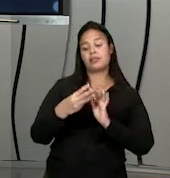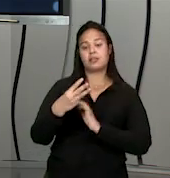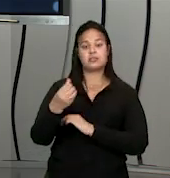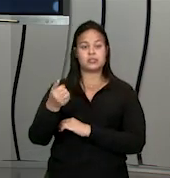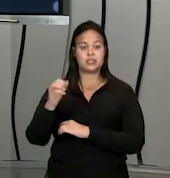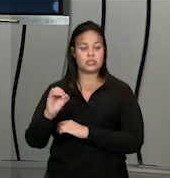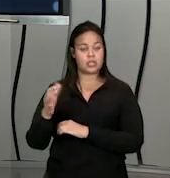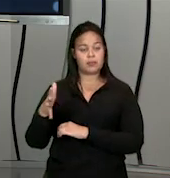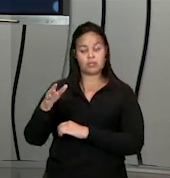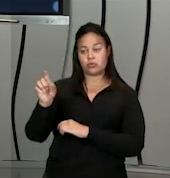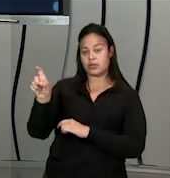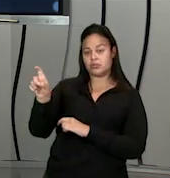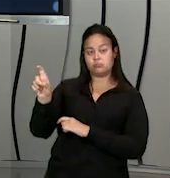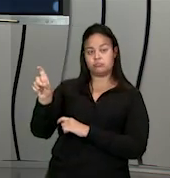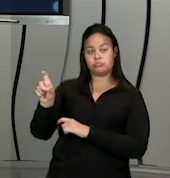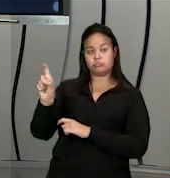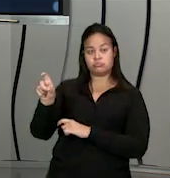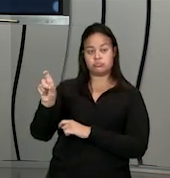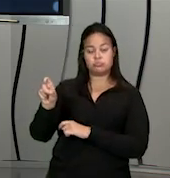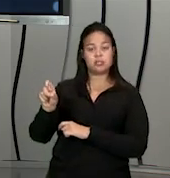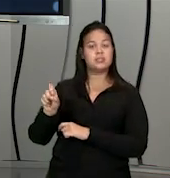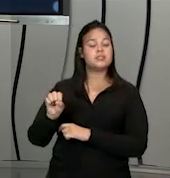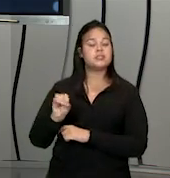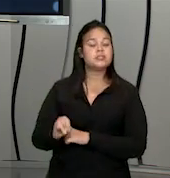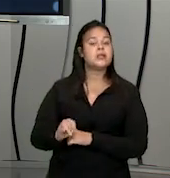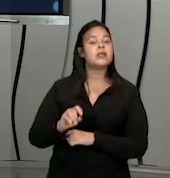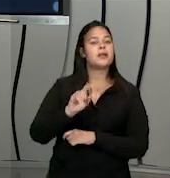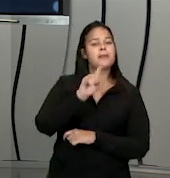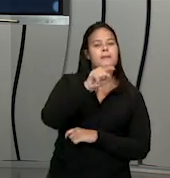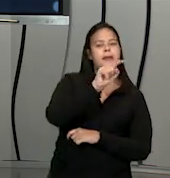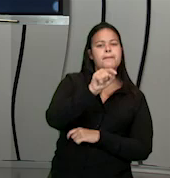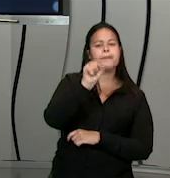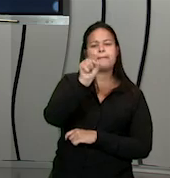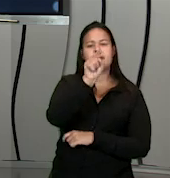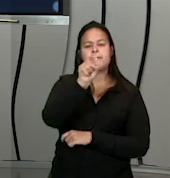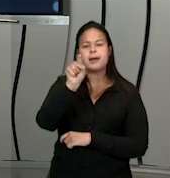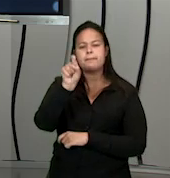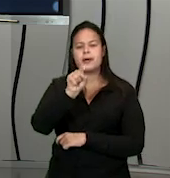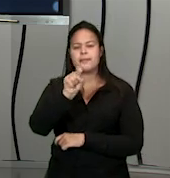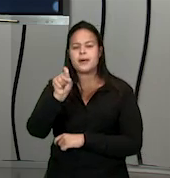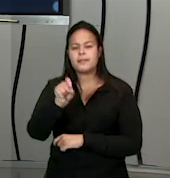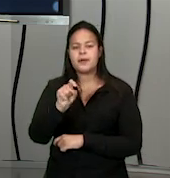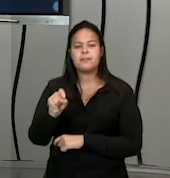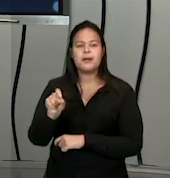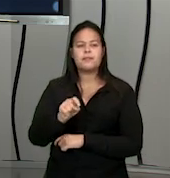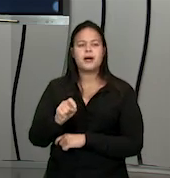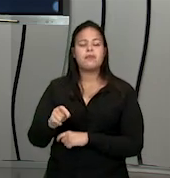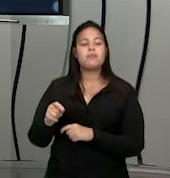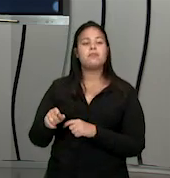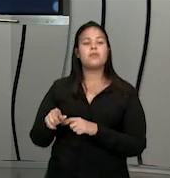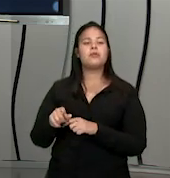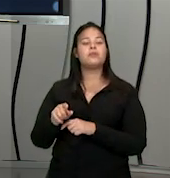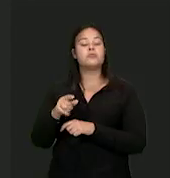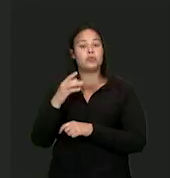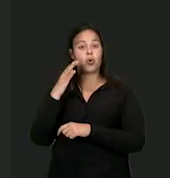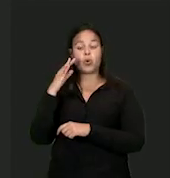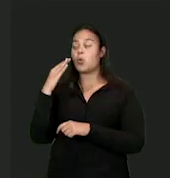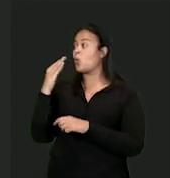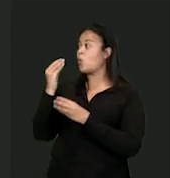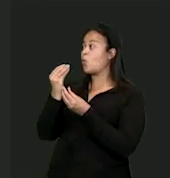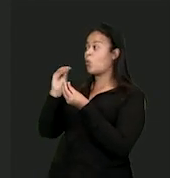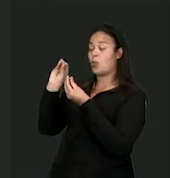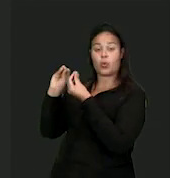vai estar aqui. E uma vez que eu marquei todos esses xizinhos, eu vou colocar aqui aleatoriamente para você entender, ó. Vão